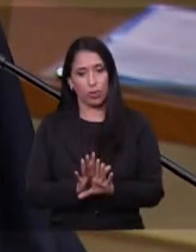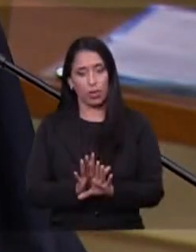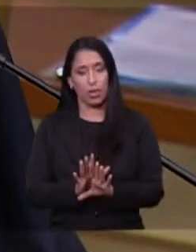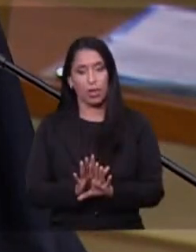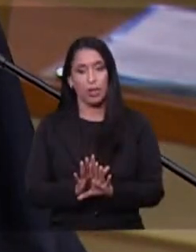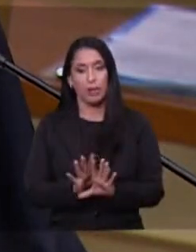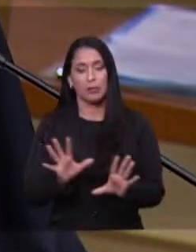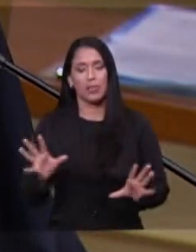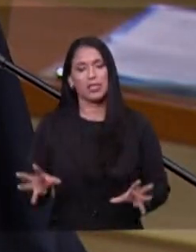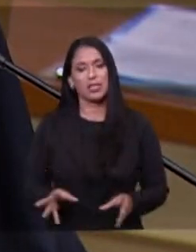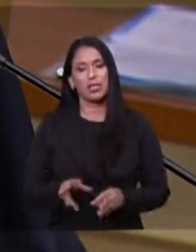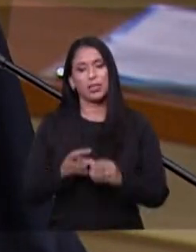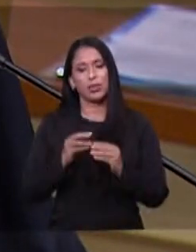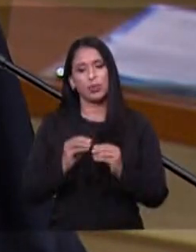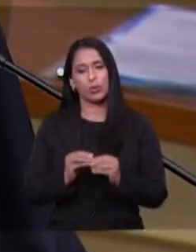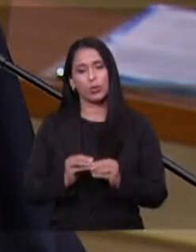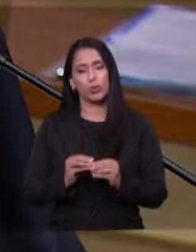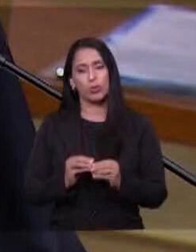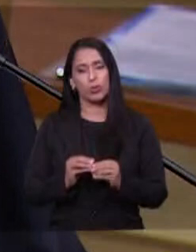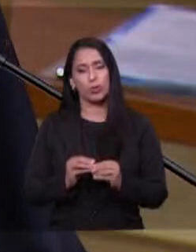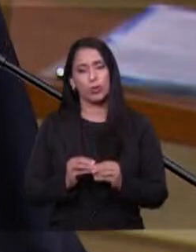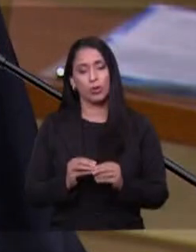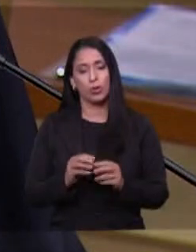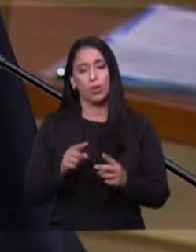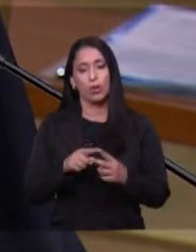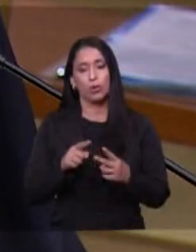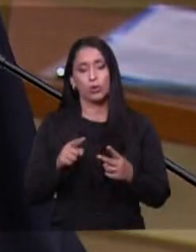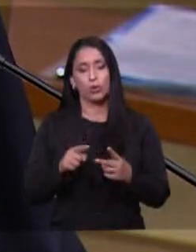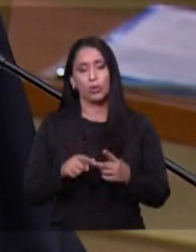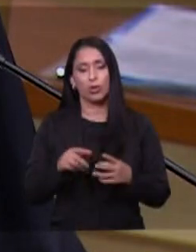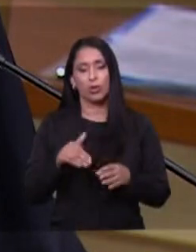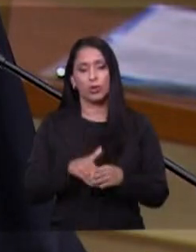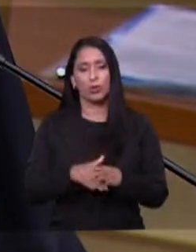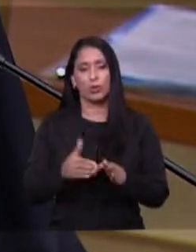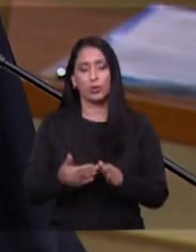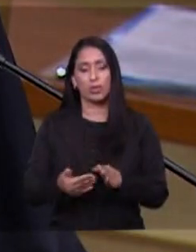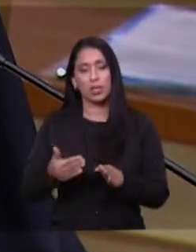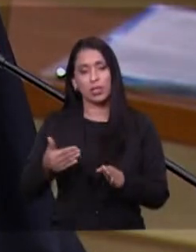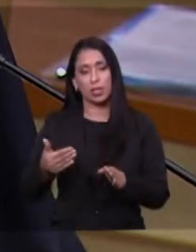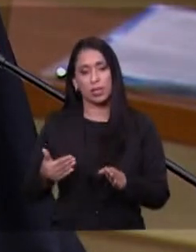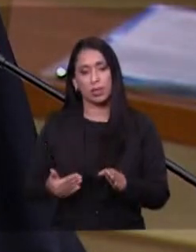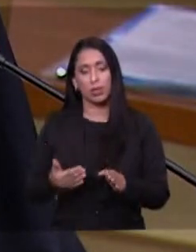Em resumo, os dois votos que me antecederam